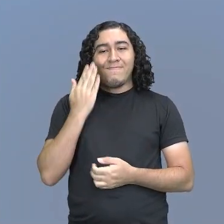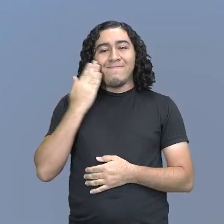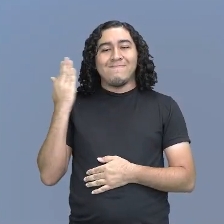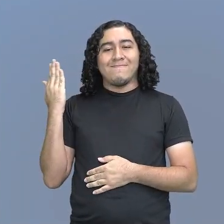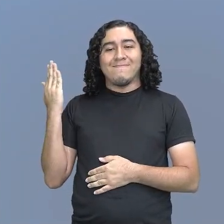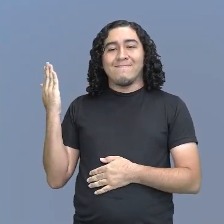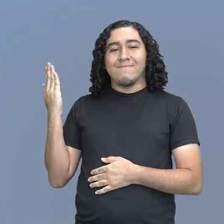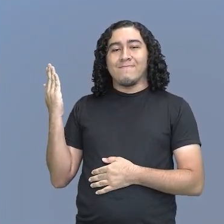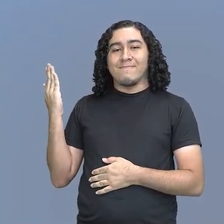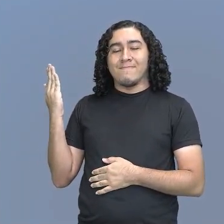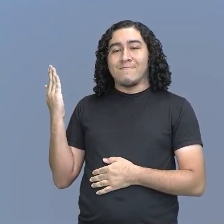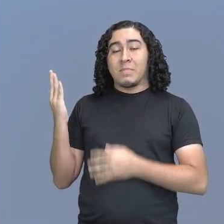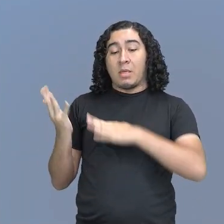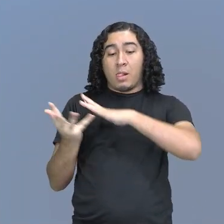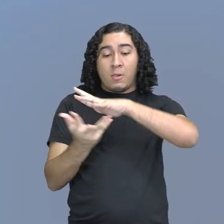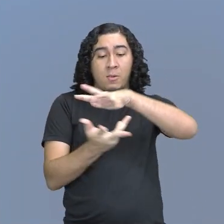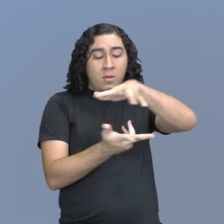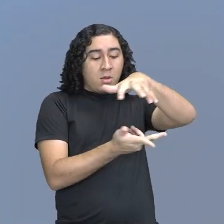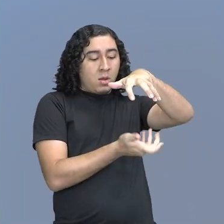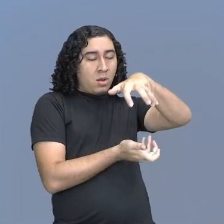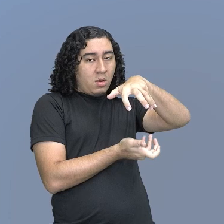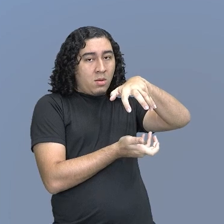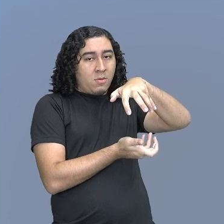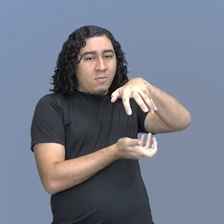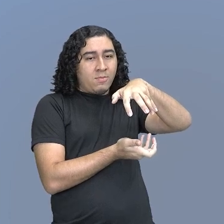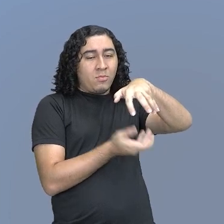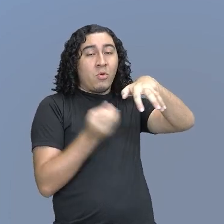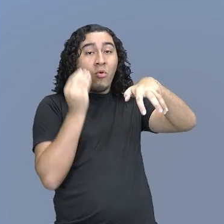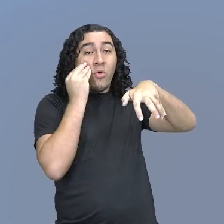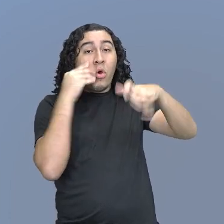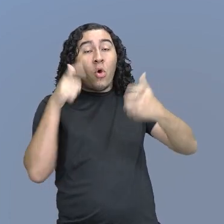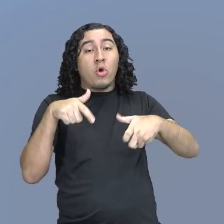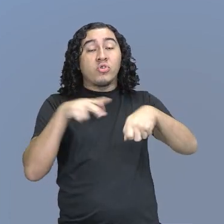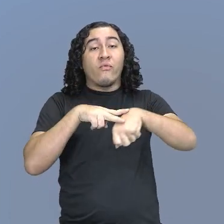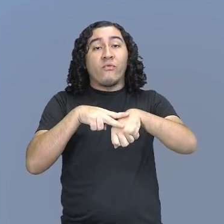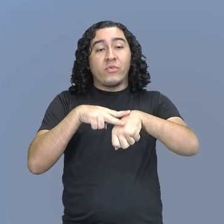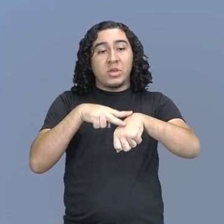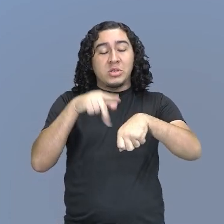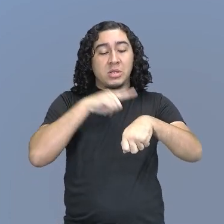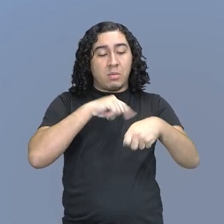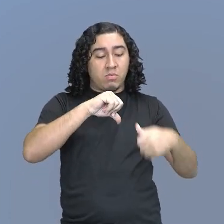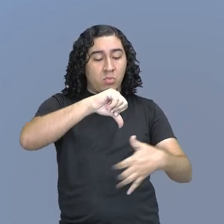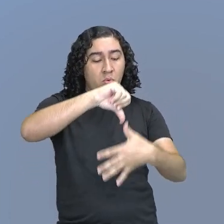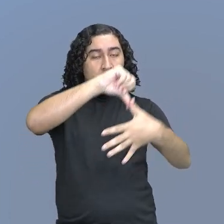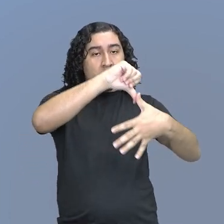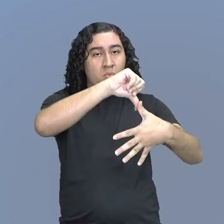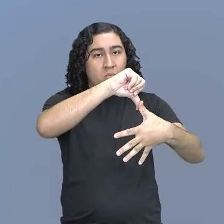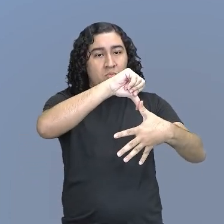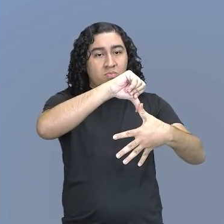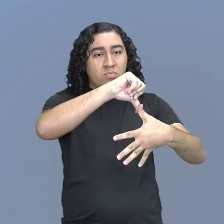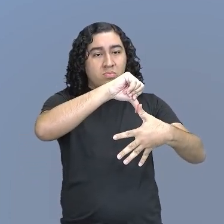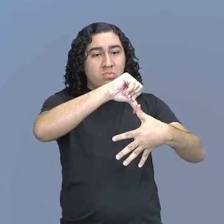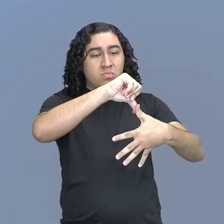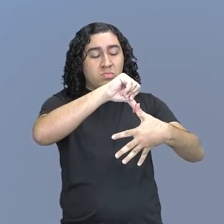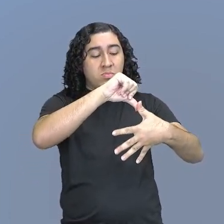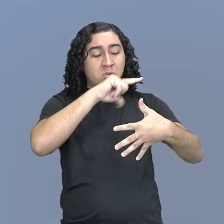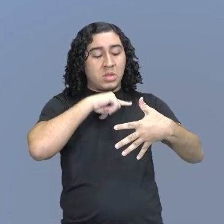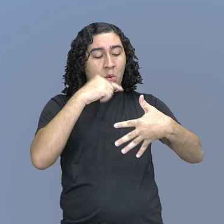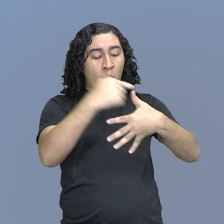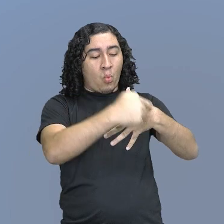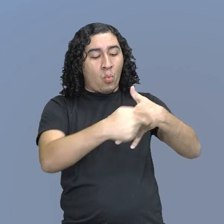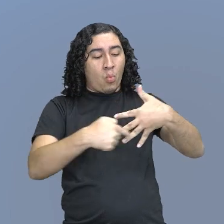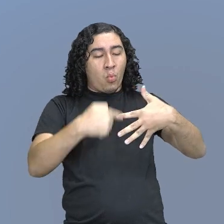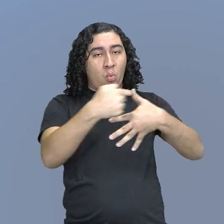Ó, o nosso planeta Terra, localizamos a América do Sul e a gente observa aí em